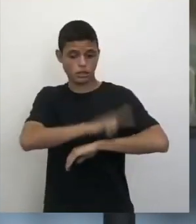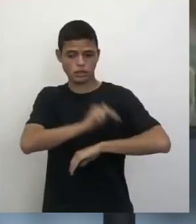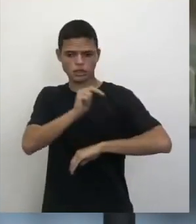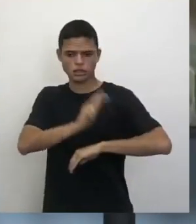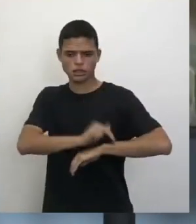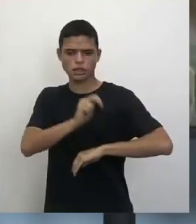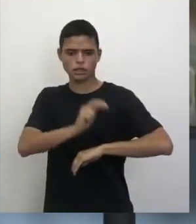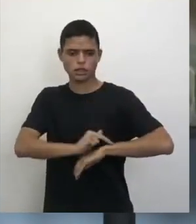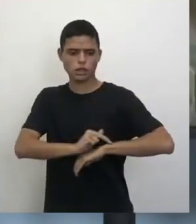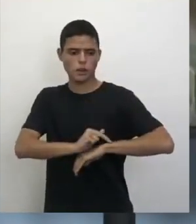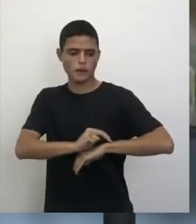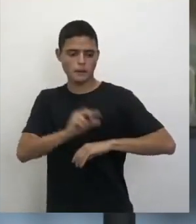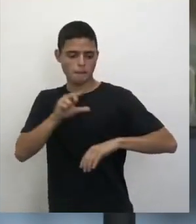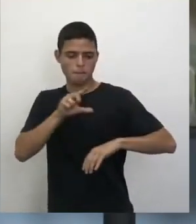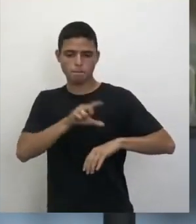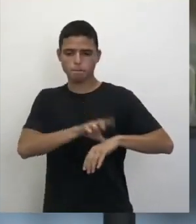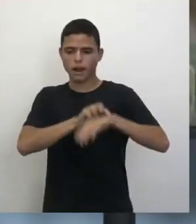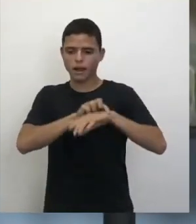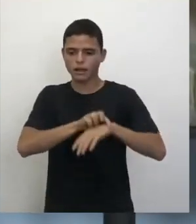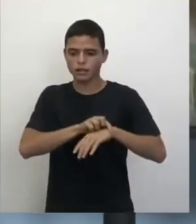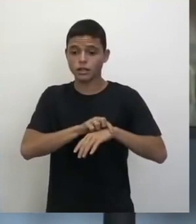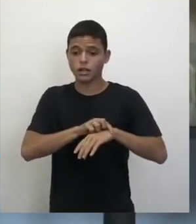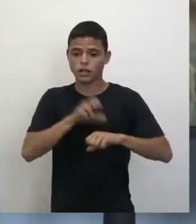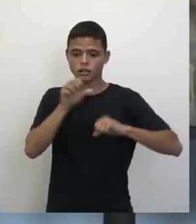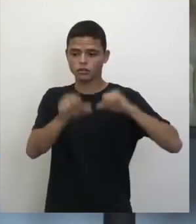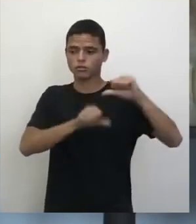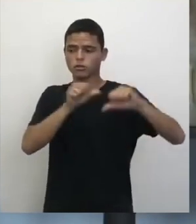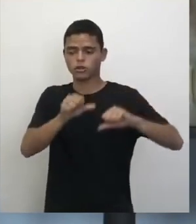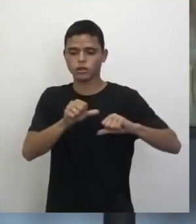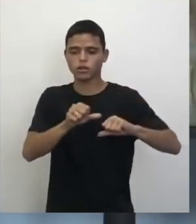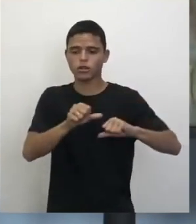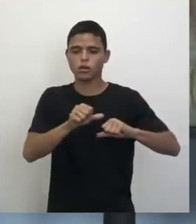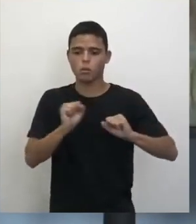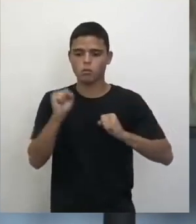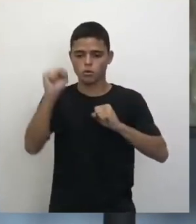de um grilo. E como você leva assim, o contexto das histórias, o enredo?